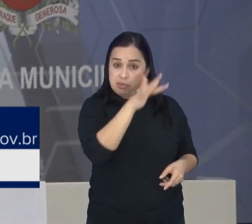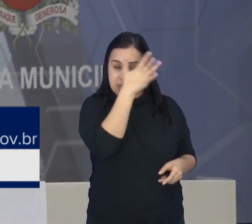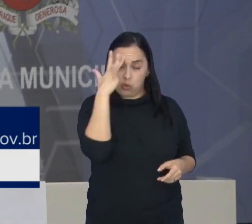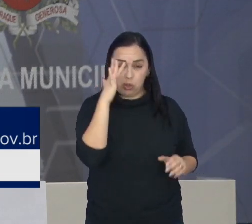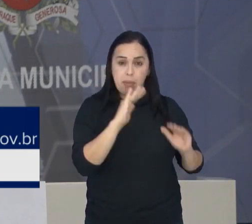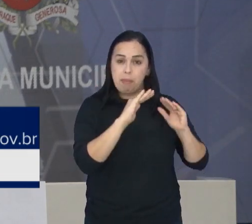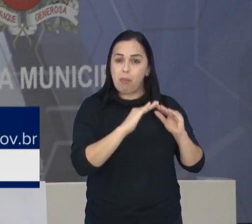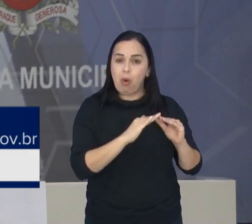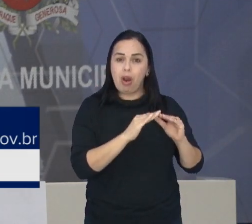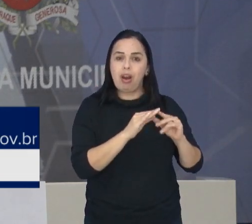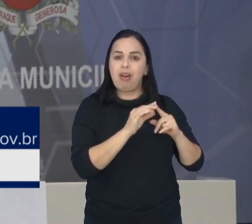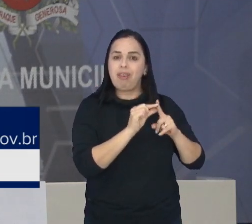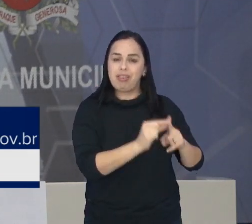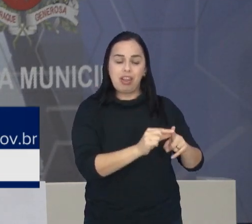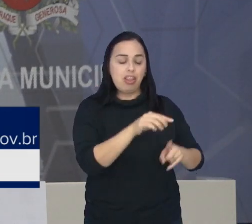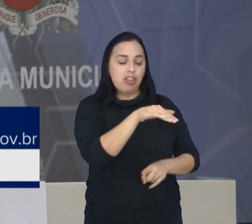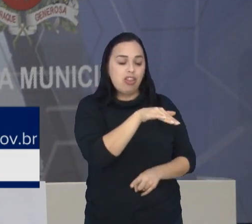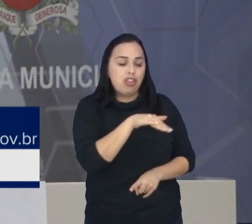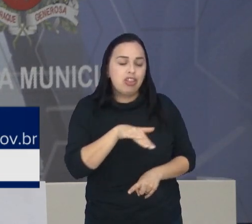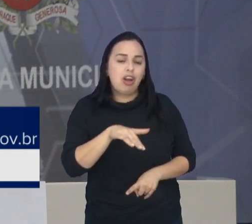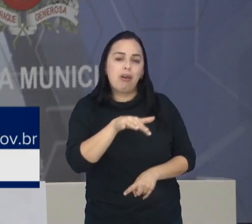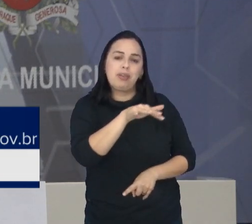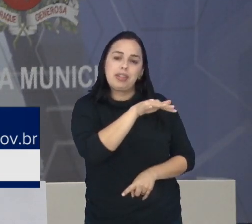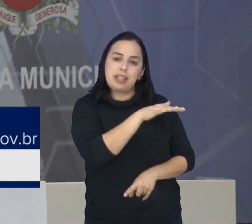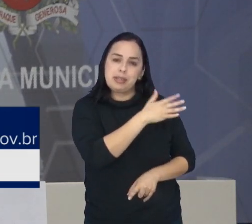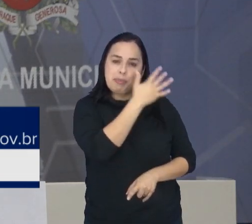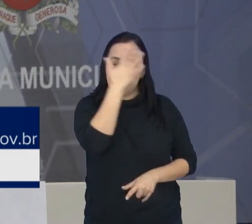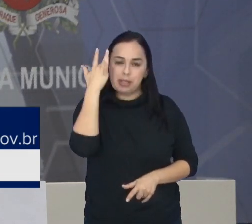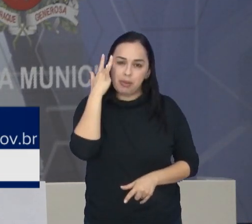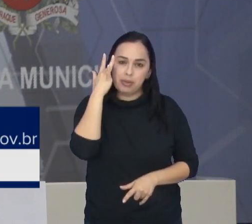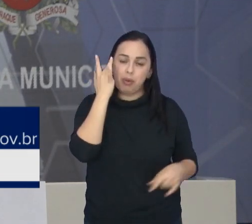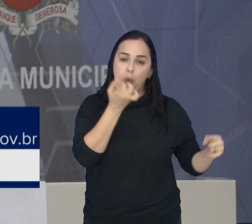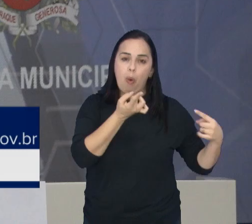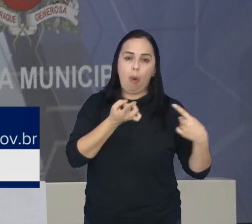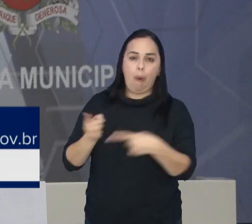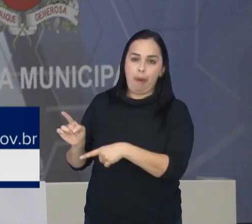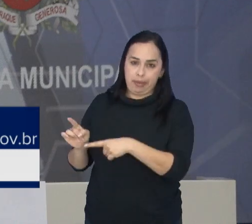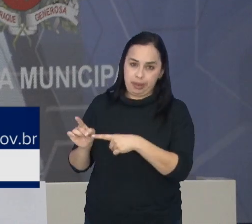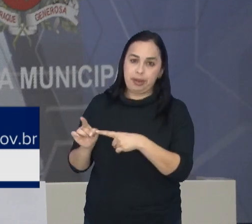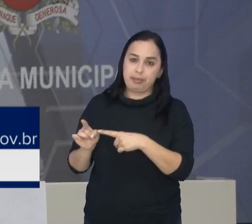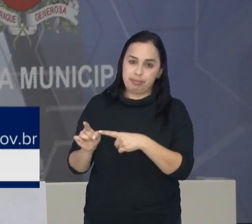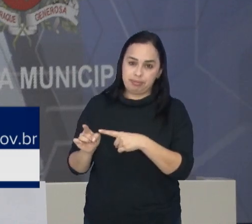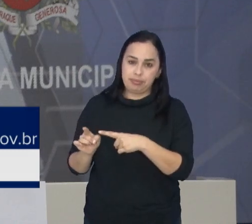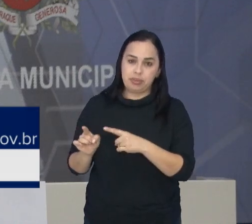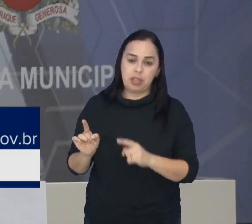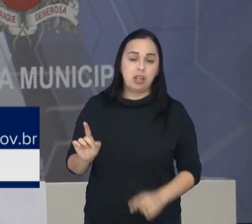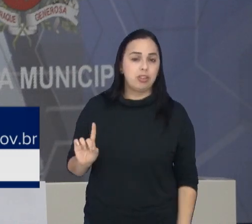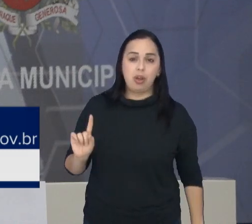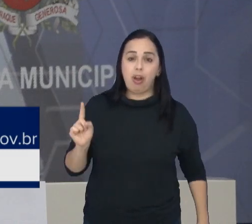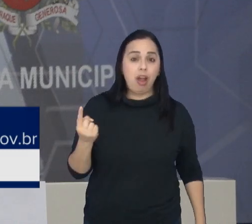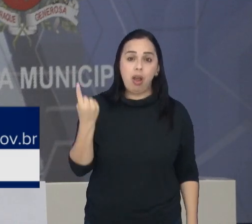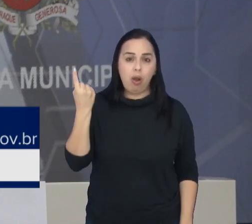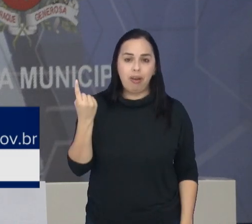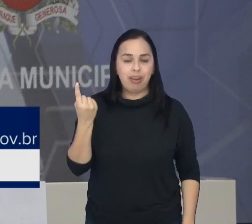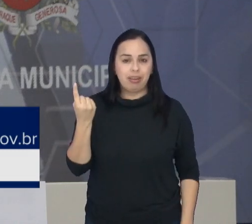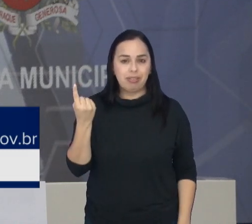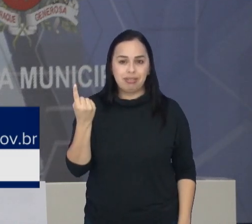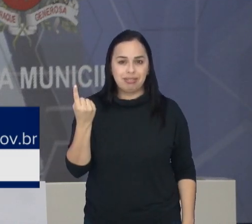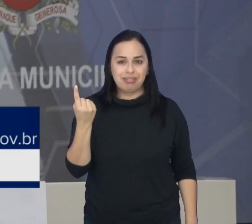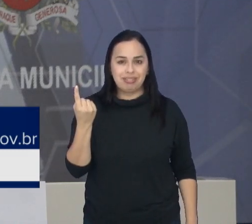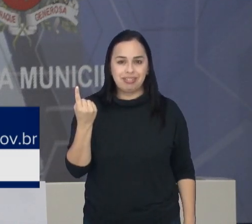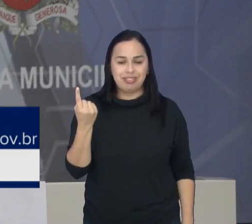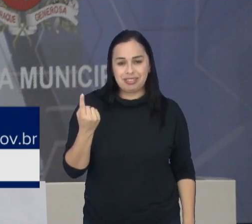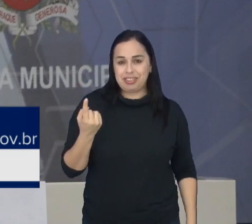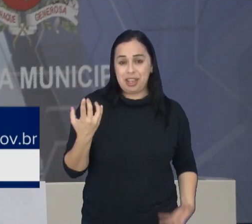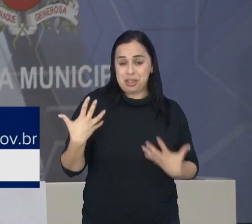dos Campos, todas as pessoas estão contra o senhor prefeito. Só ele que não acorda para a